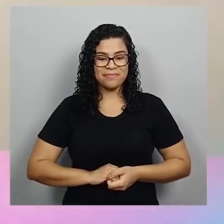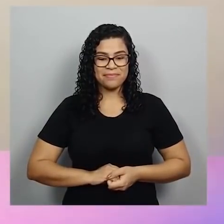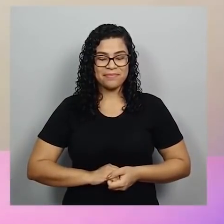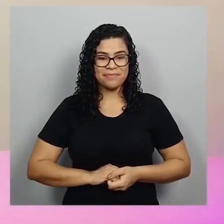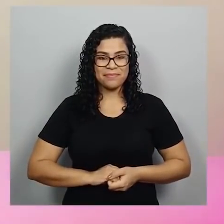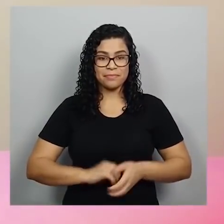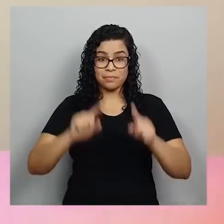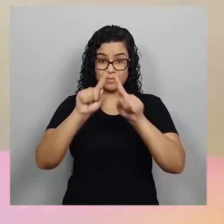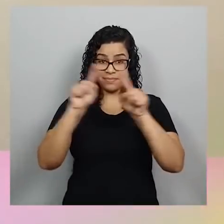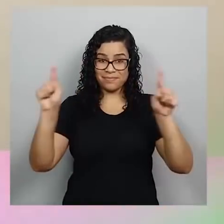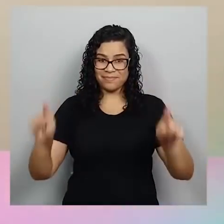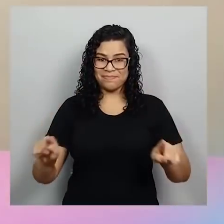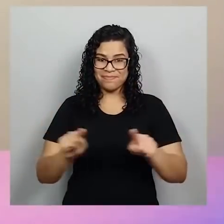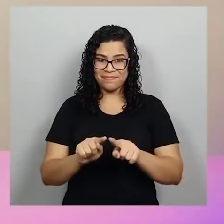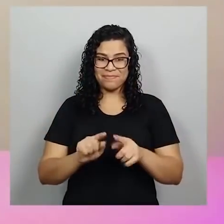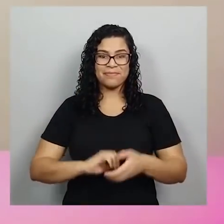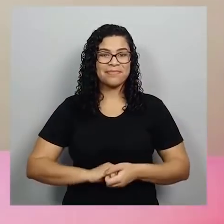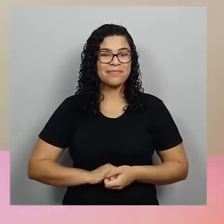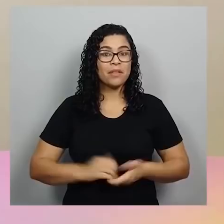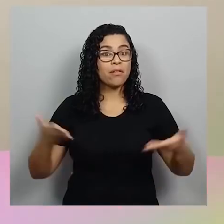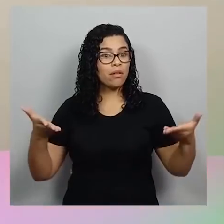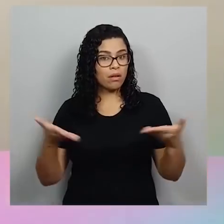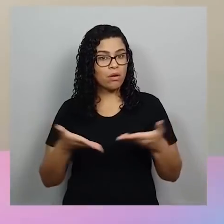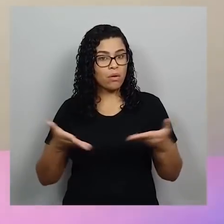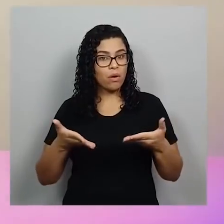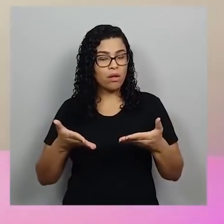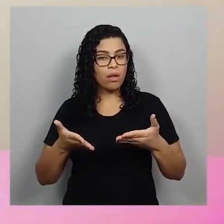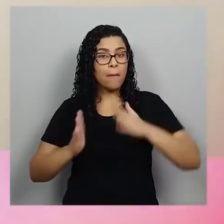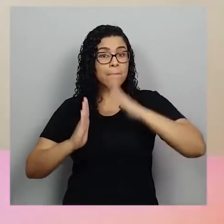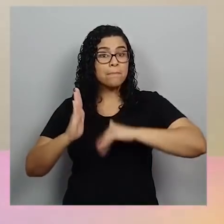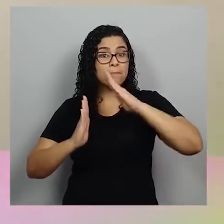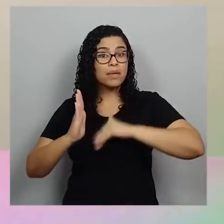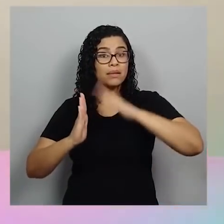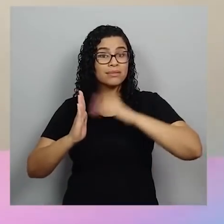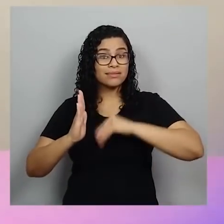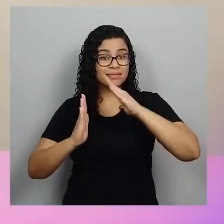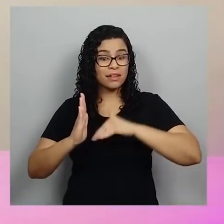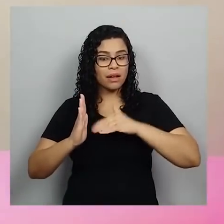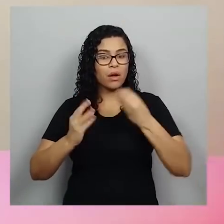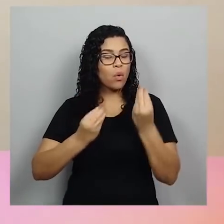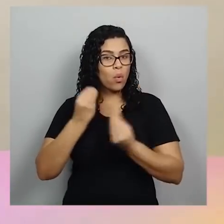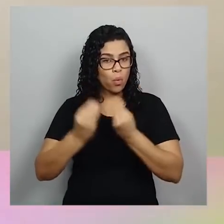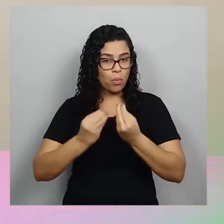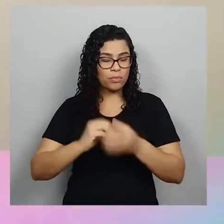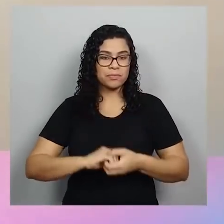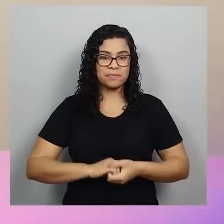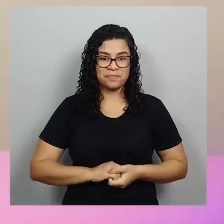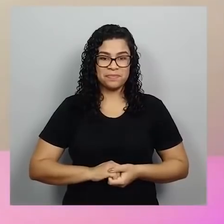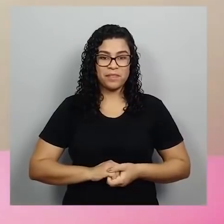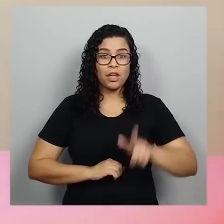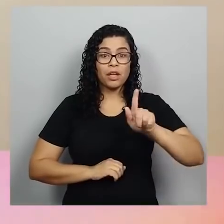Fiz uma margem. Agora, vamos pintar aqui na parte de